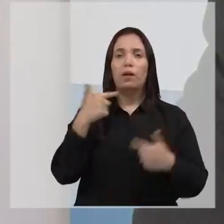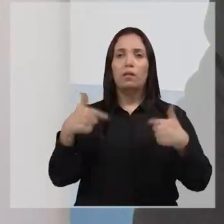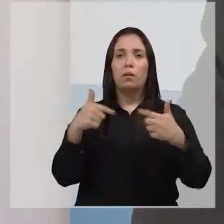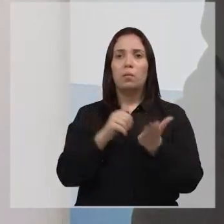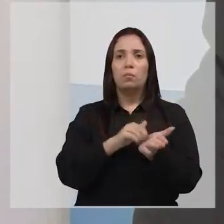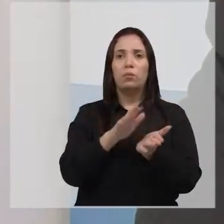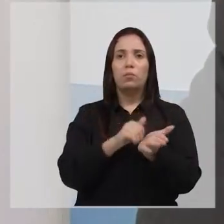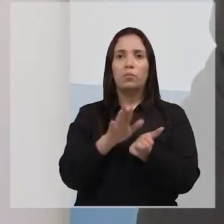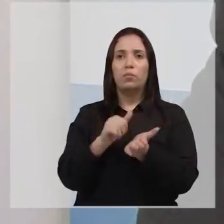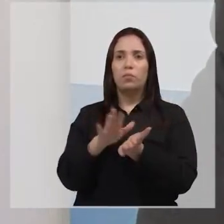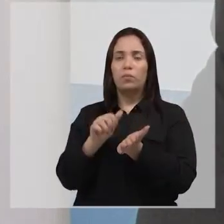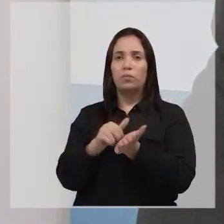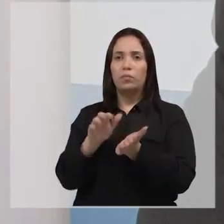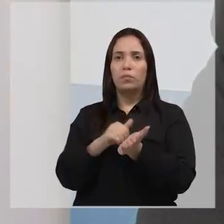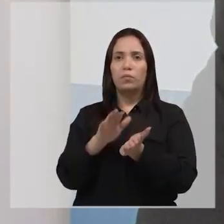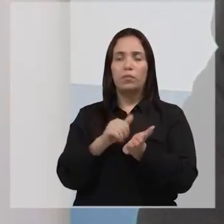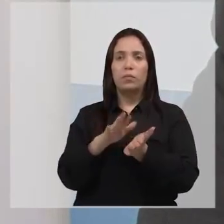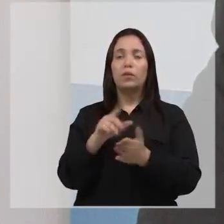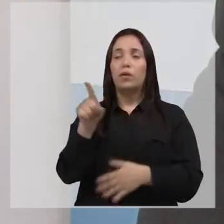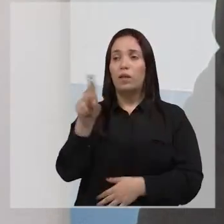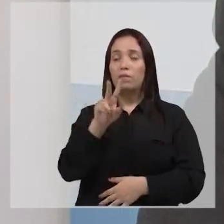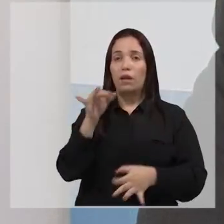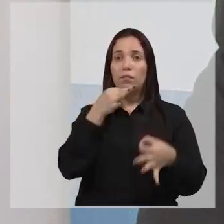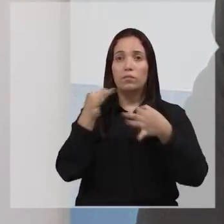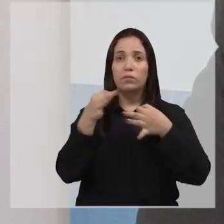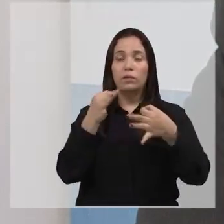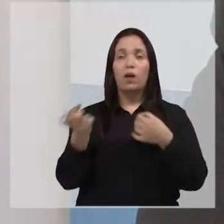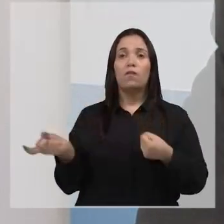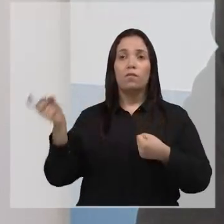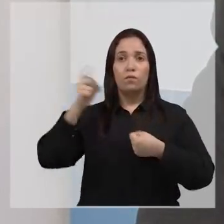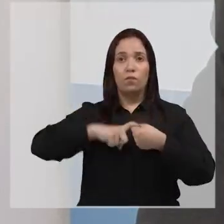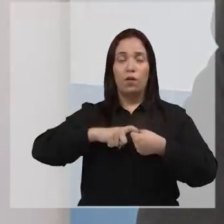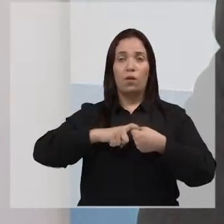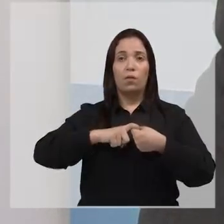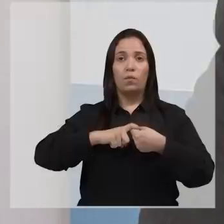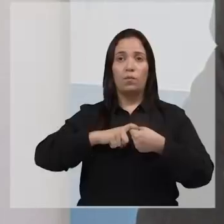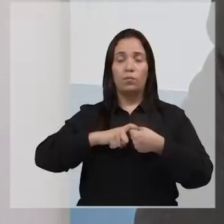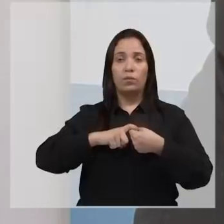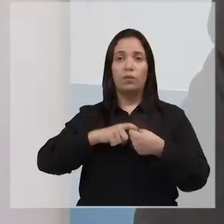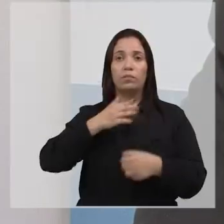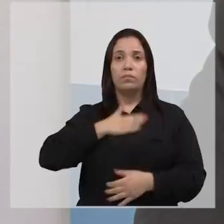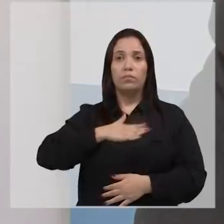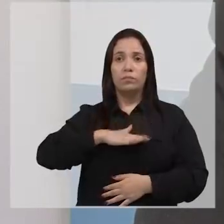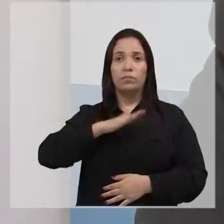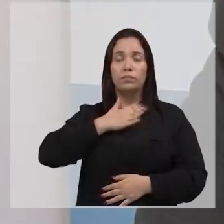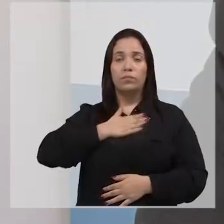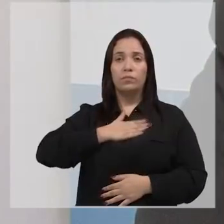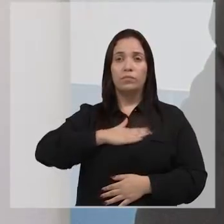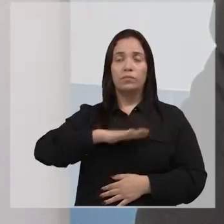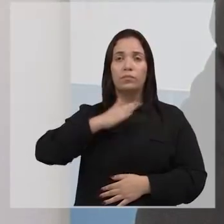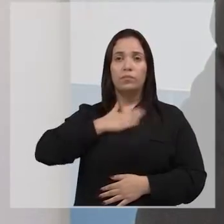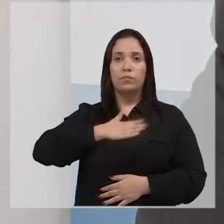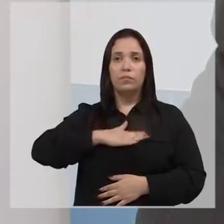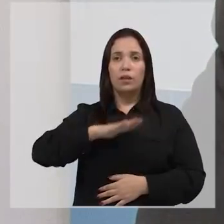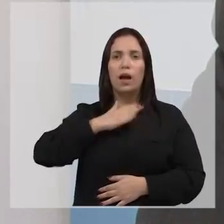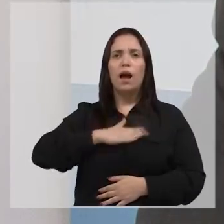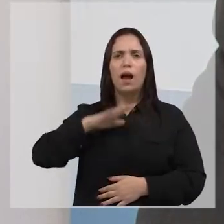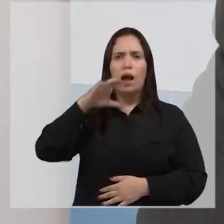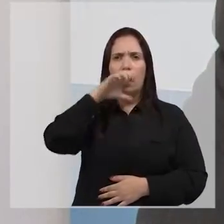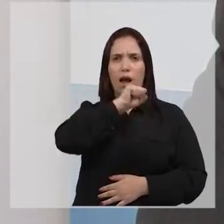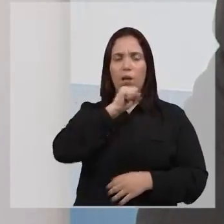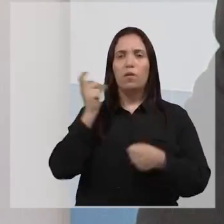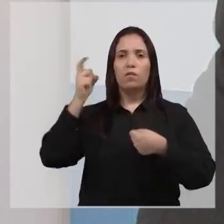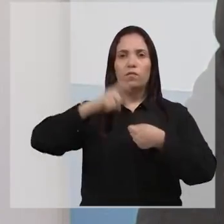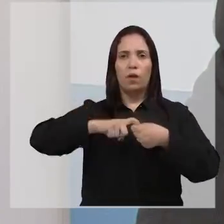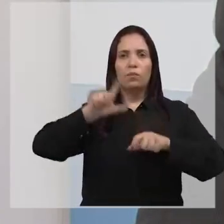continua alto. Mas o resto da sua análise você vai fazer já. Uhum. Certo? Em relação a isso aí, que eu vou para um rápido intervalo e